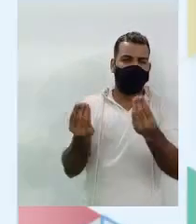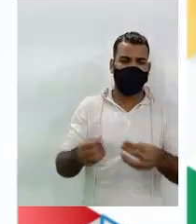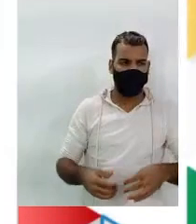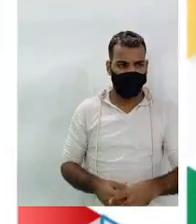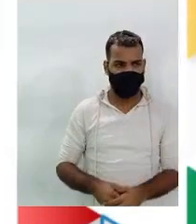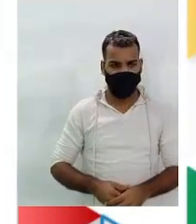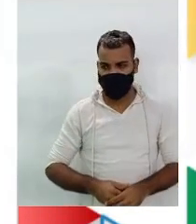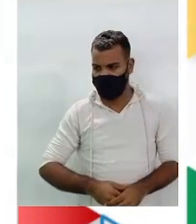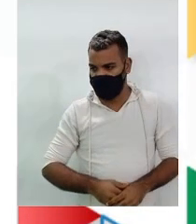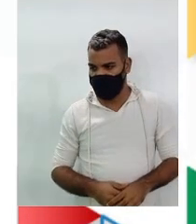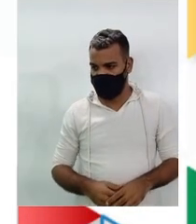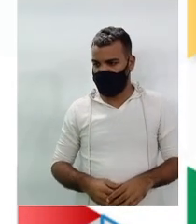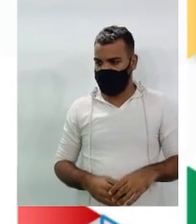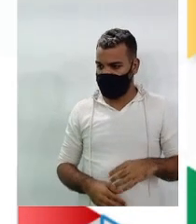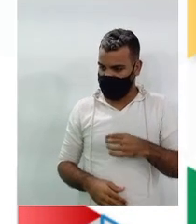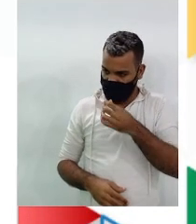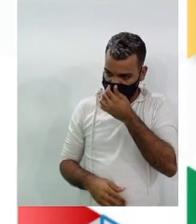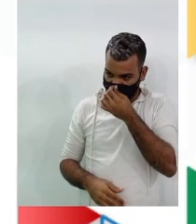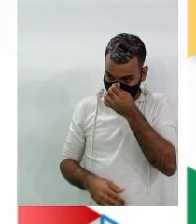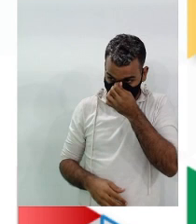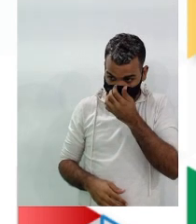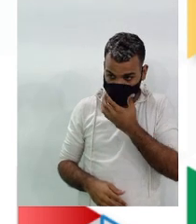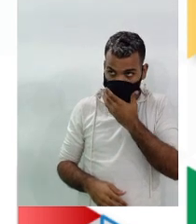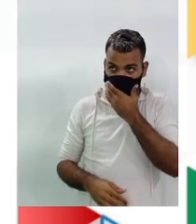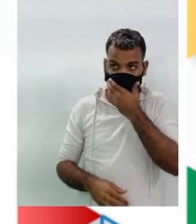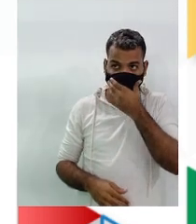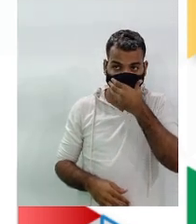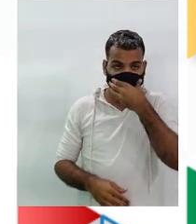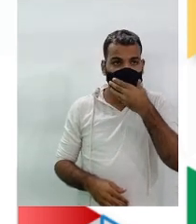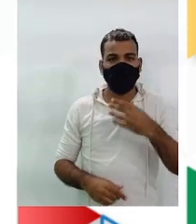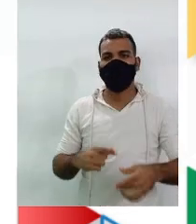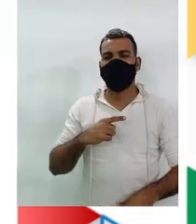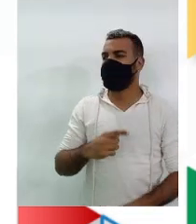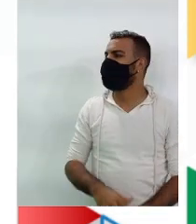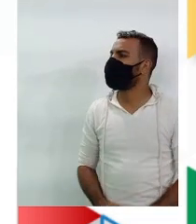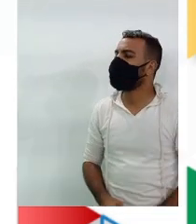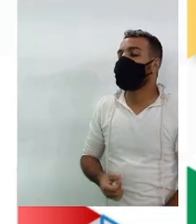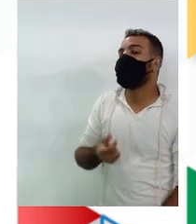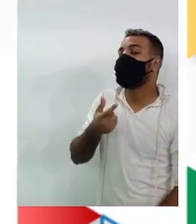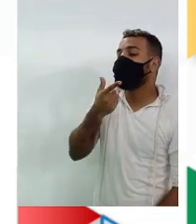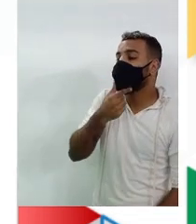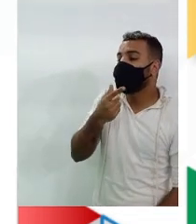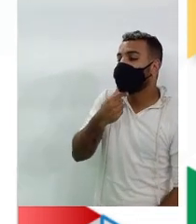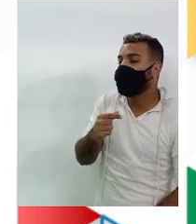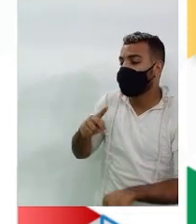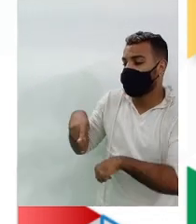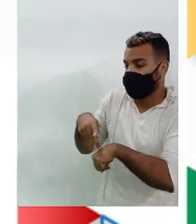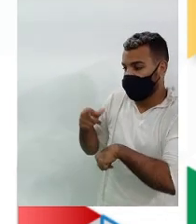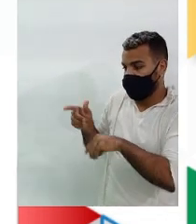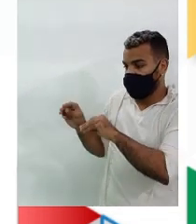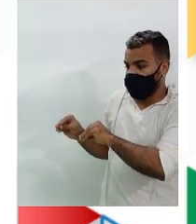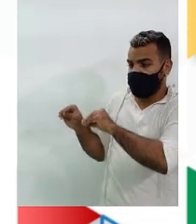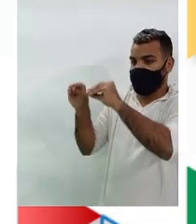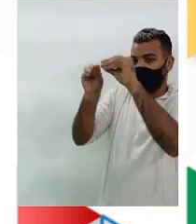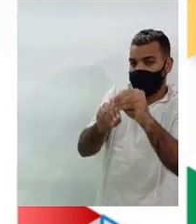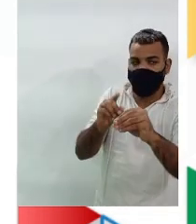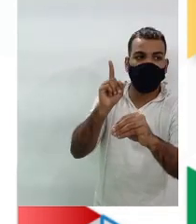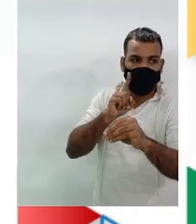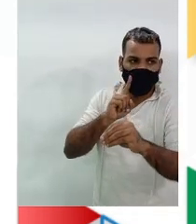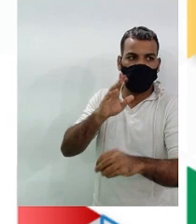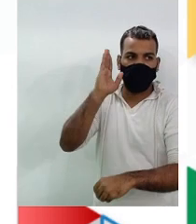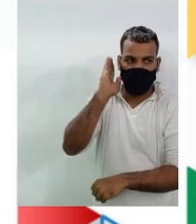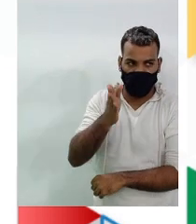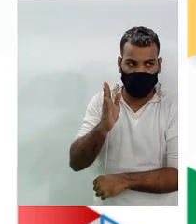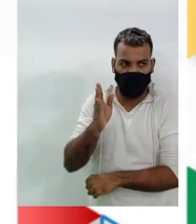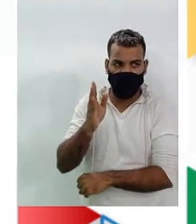a tela, nós temos o seguinte, aqui nós temos garoto viaja de Honduras a Nova York em busca do pai, como eu já